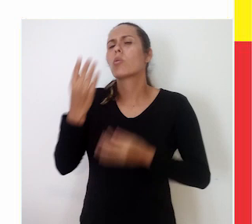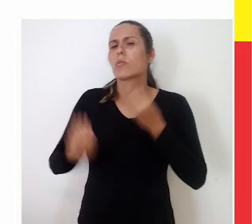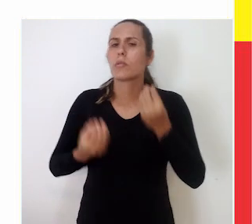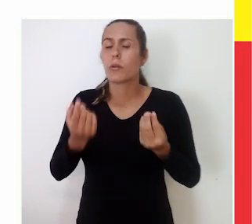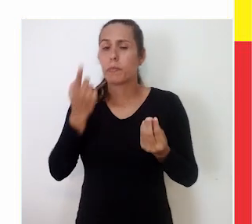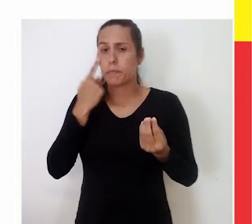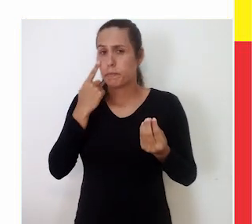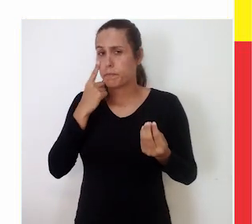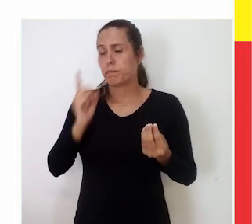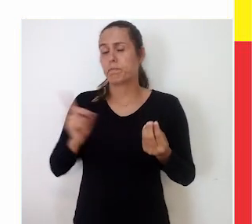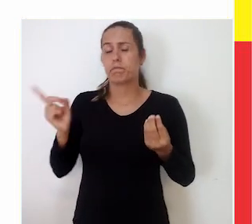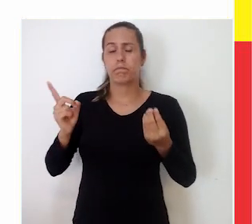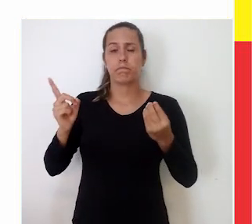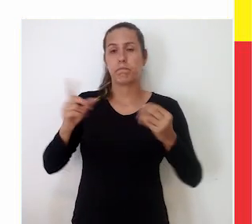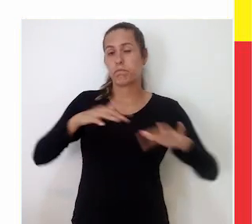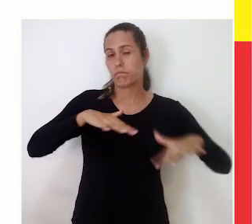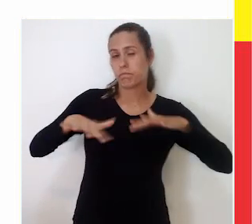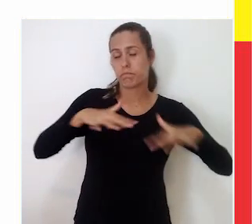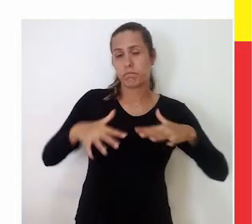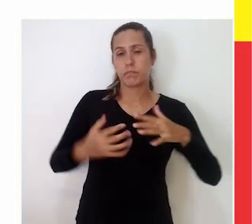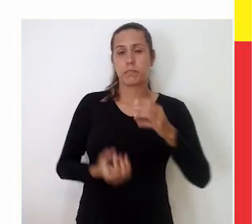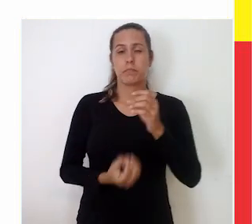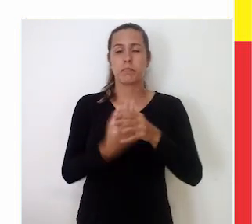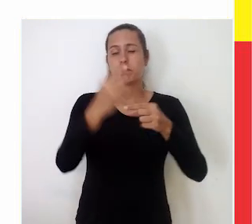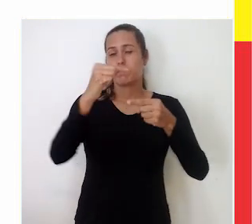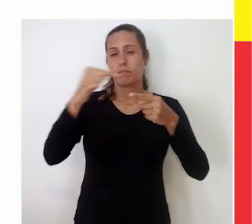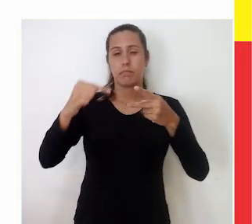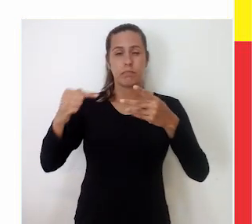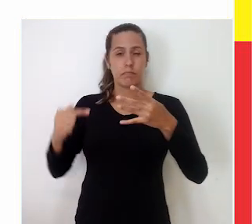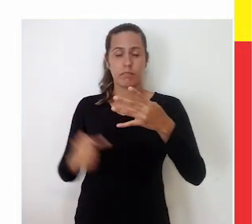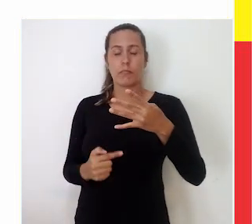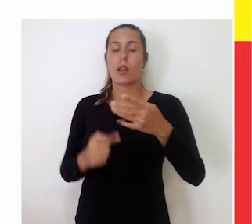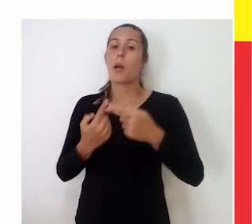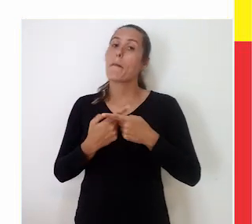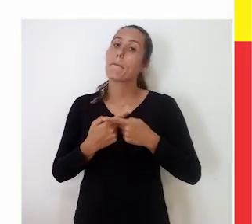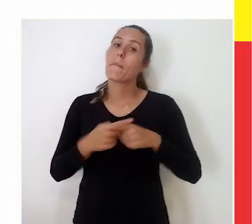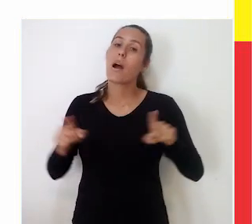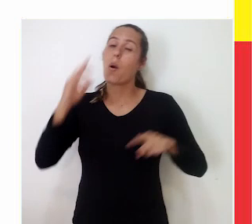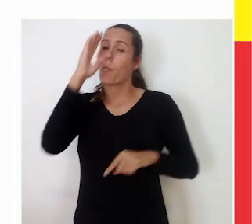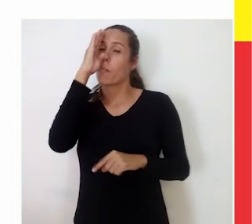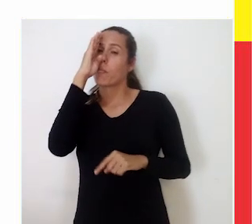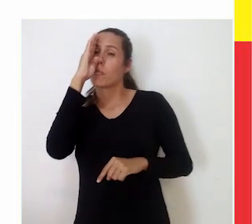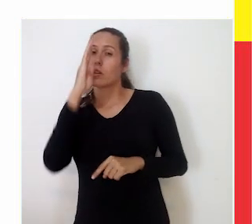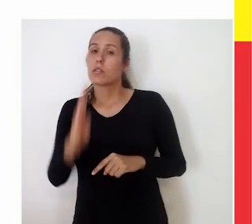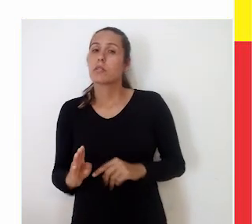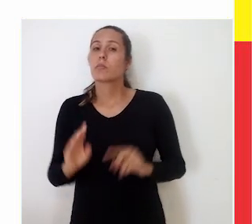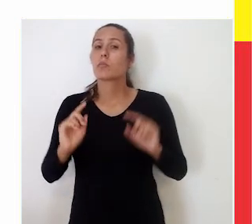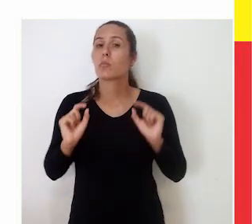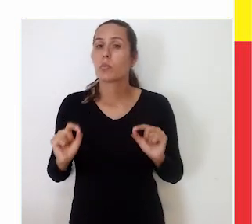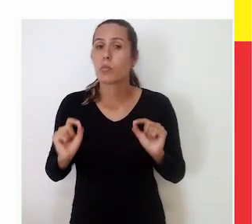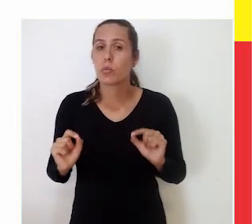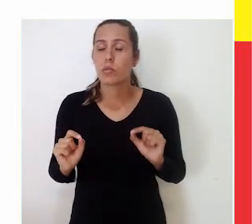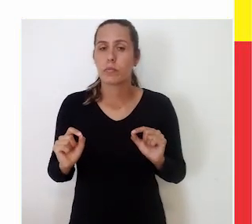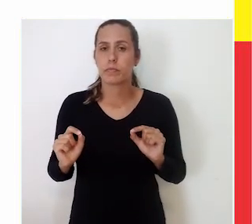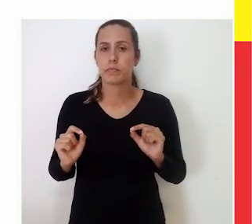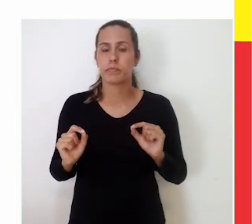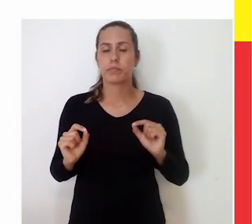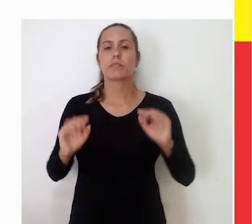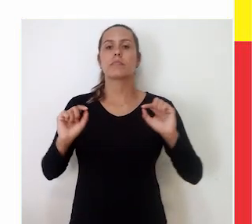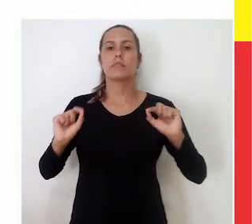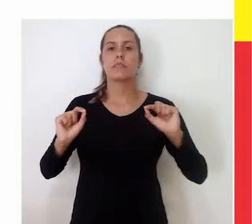O terremoto, ele é causado por diversos fatores, mas o principal seria